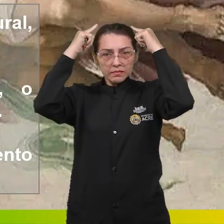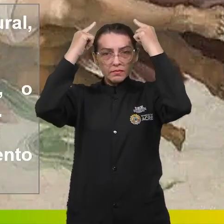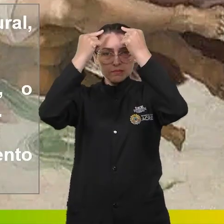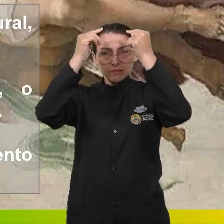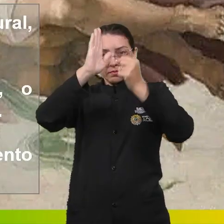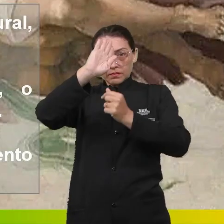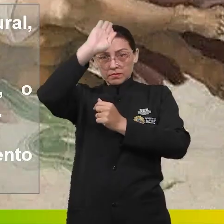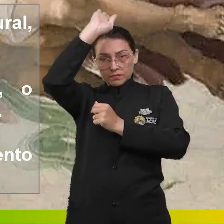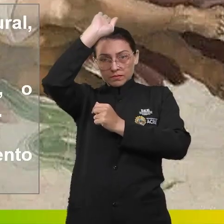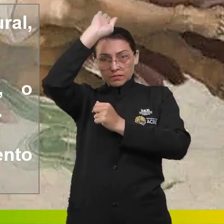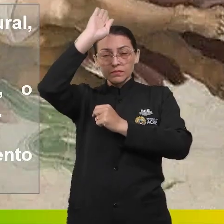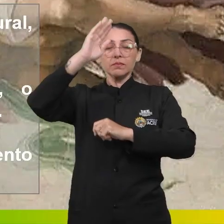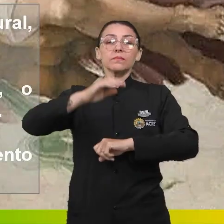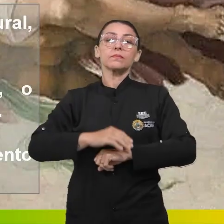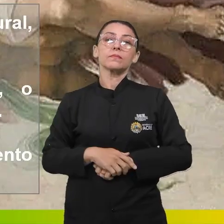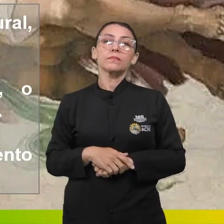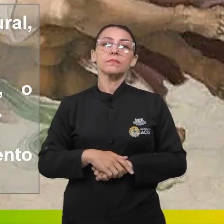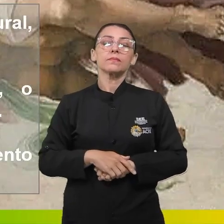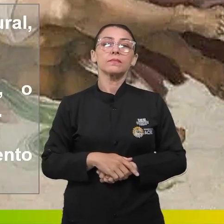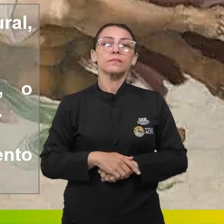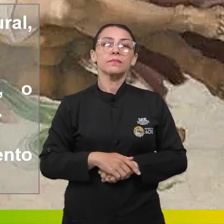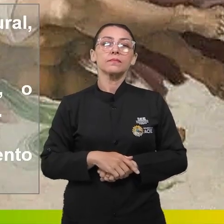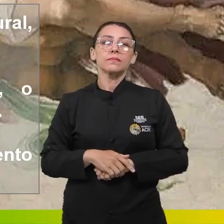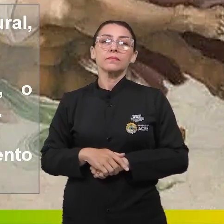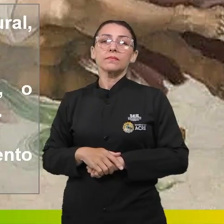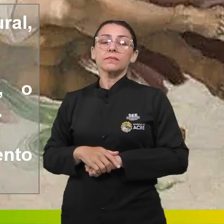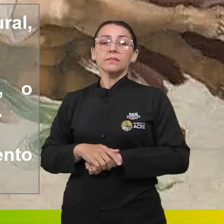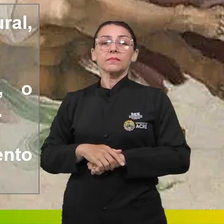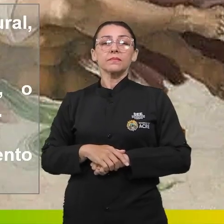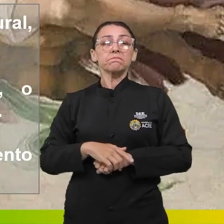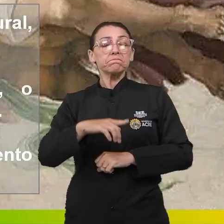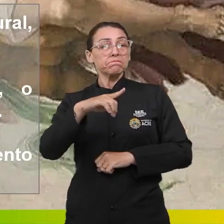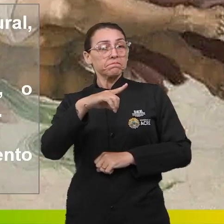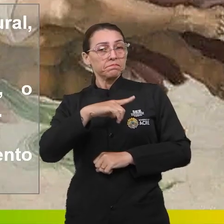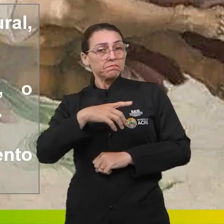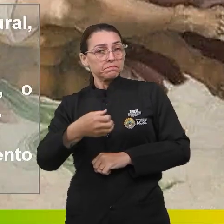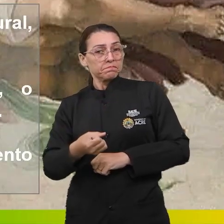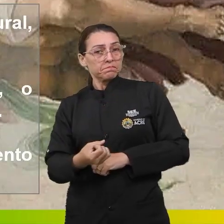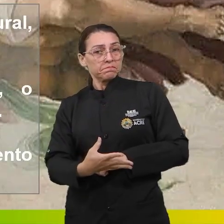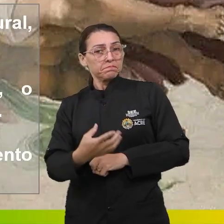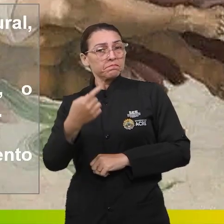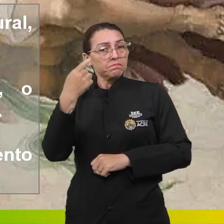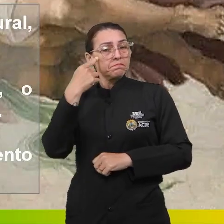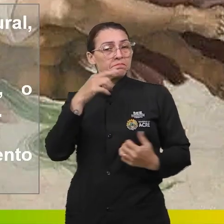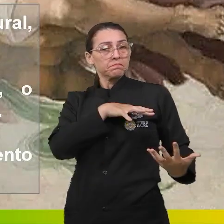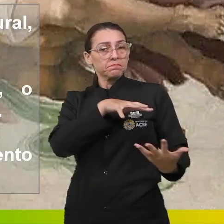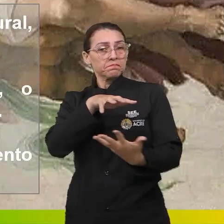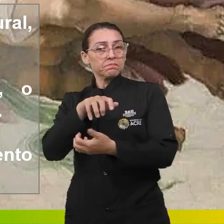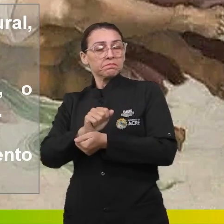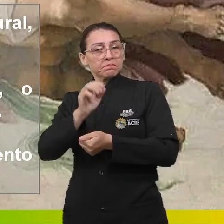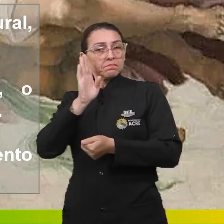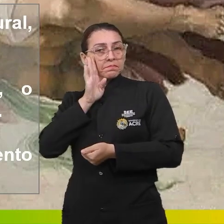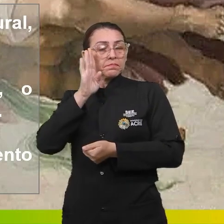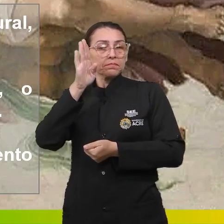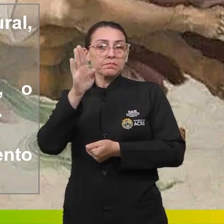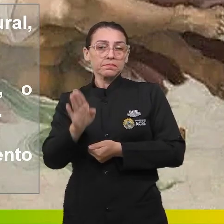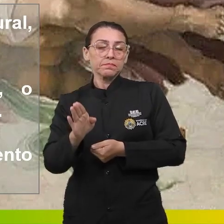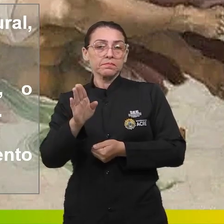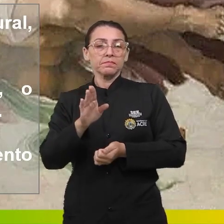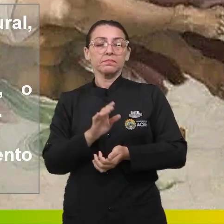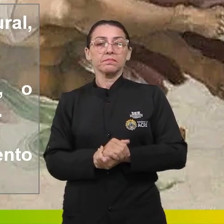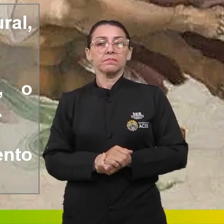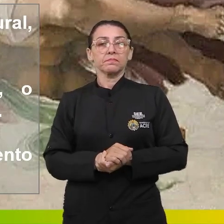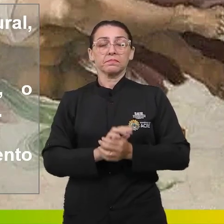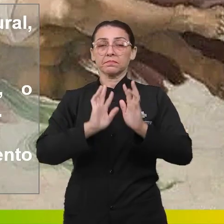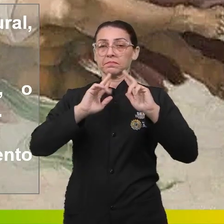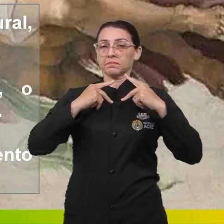Grego-romana, Grécia-Roma, certo? O movimento promoveu um novo olhar sobre o mundo e principalmente sobre o